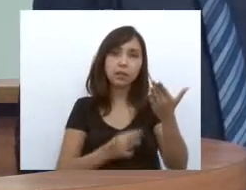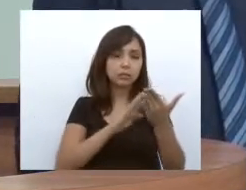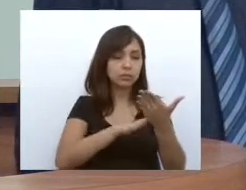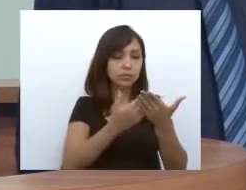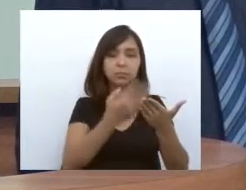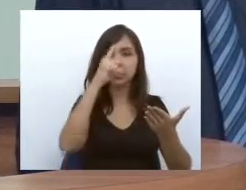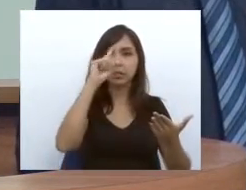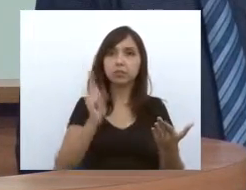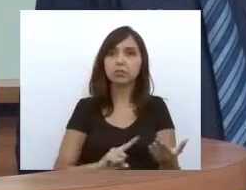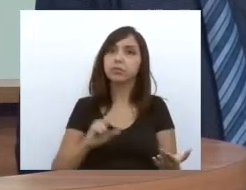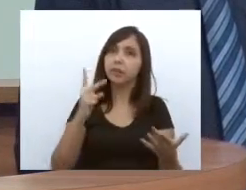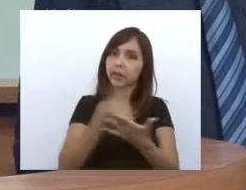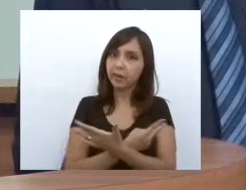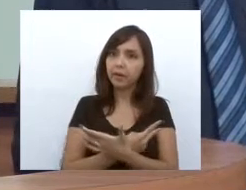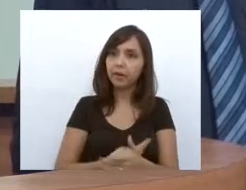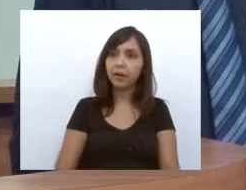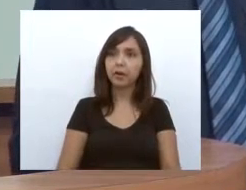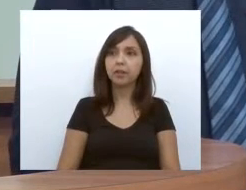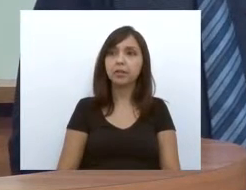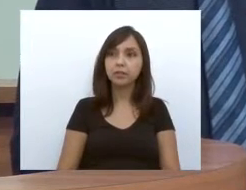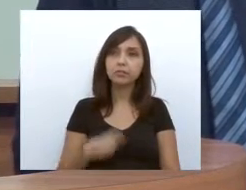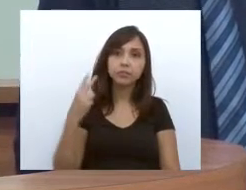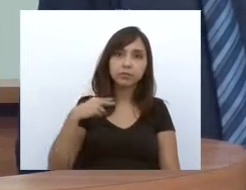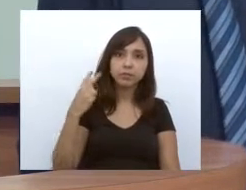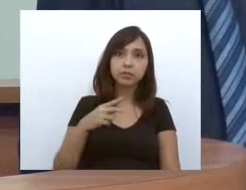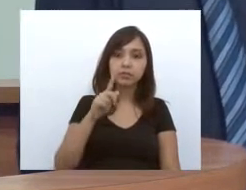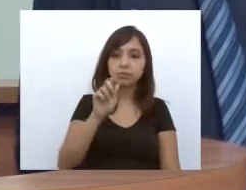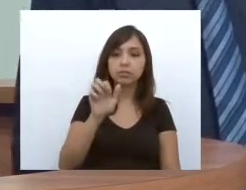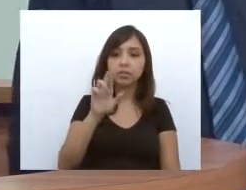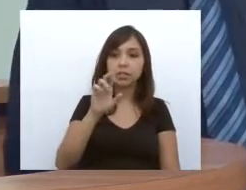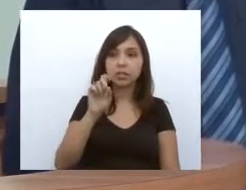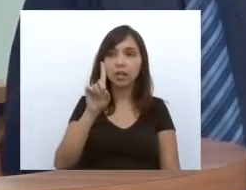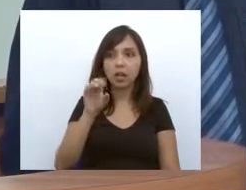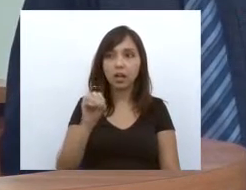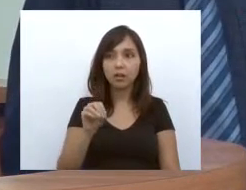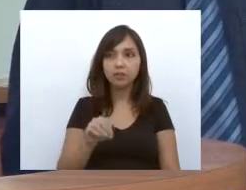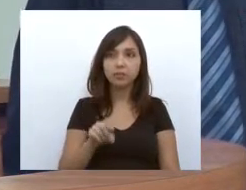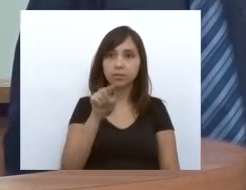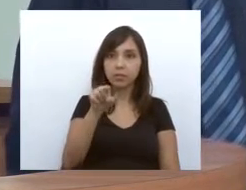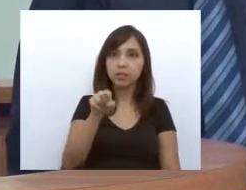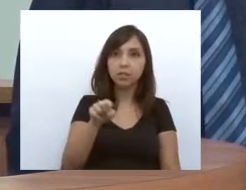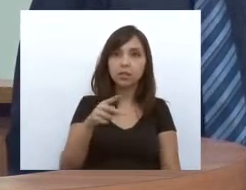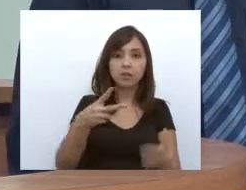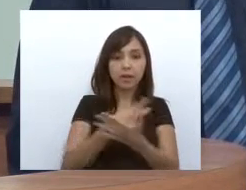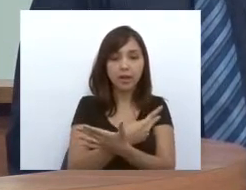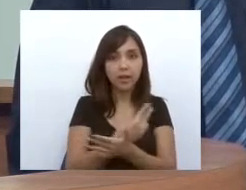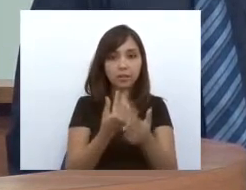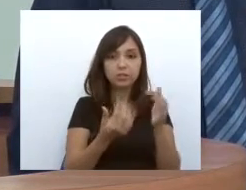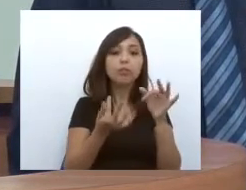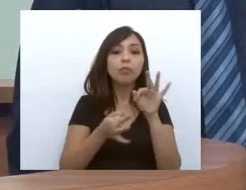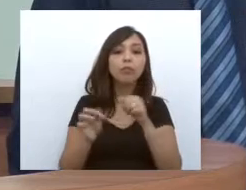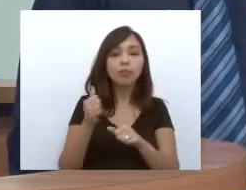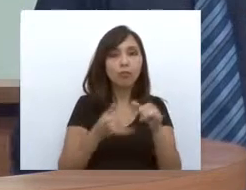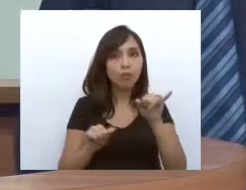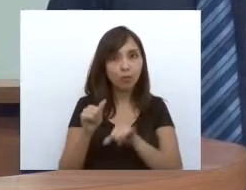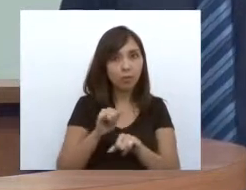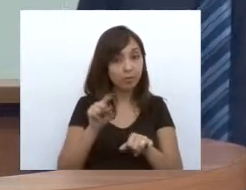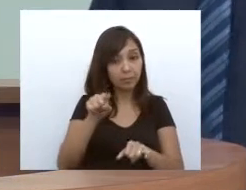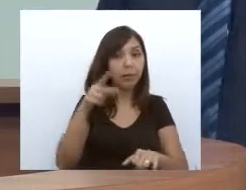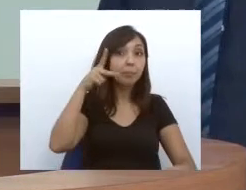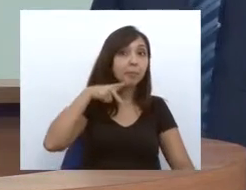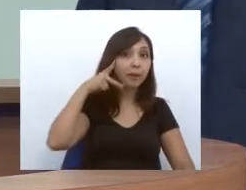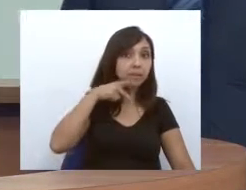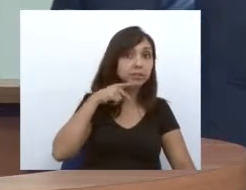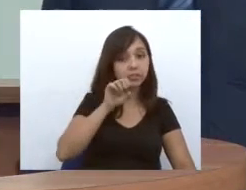Está errado, vereador. Vereador Geraldo Celestino, eu critico é a fórmula, não é só partido. Porque se o